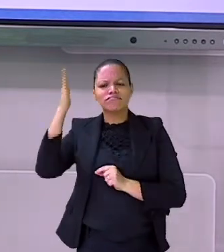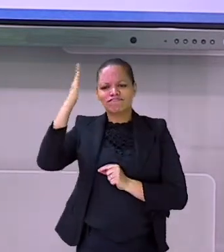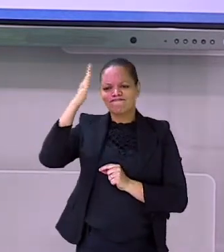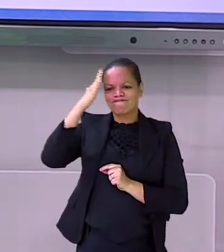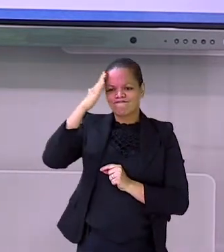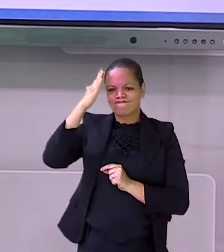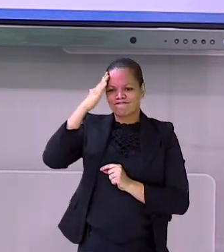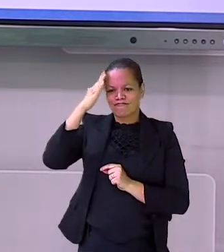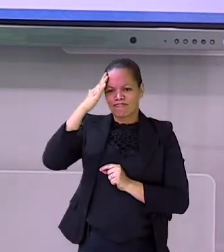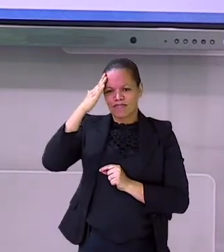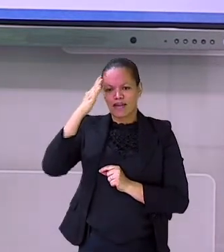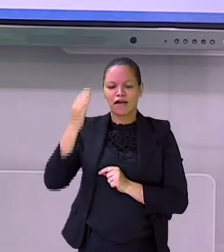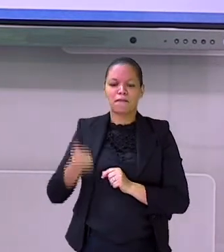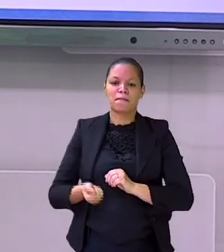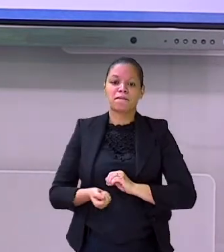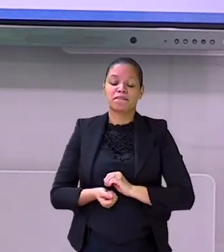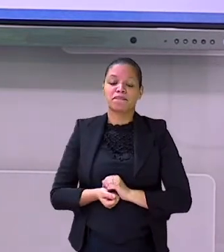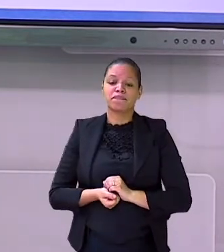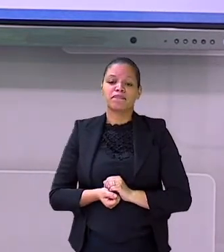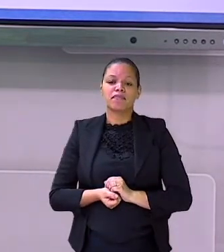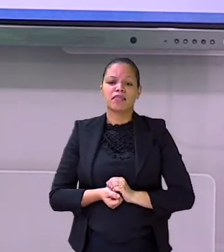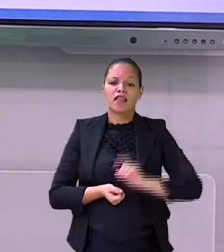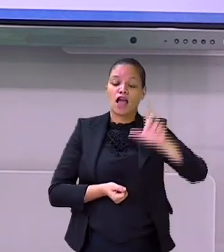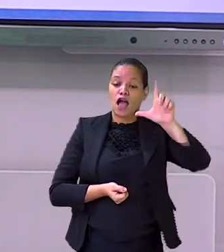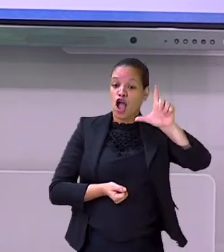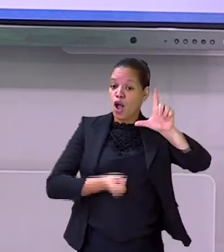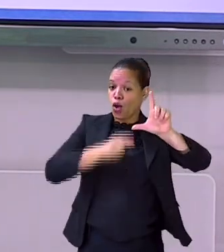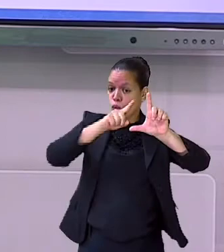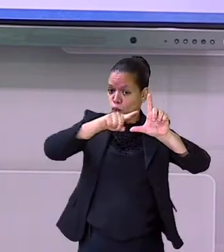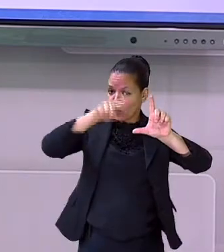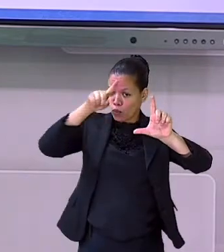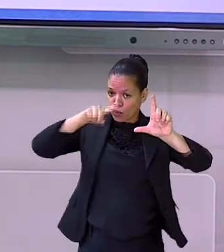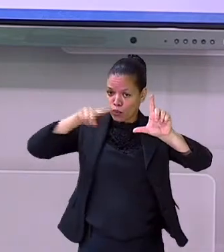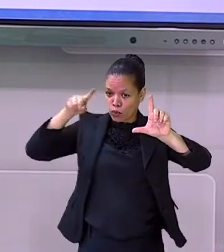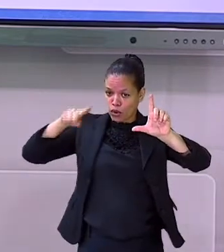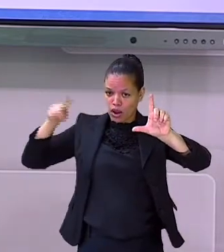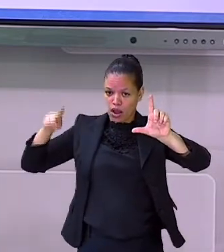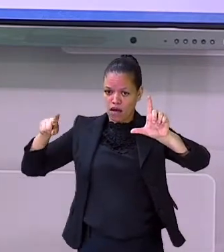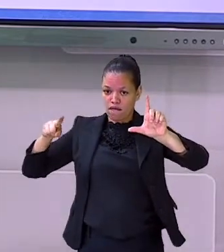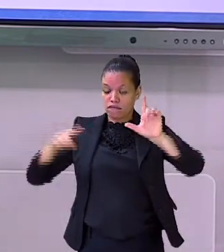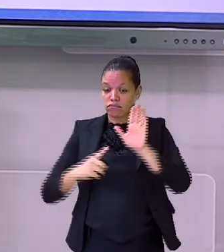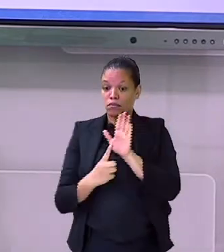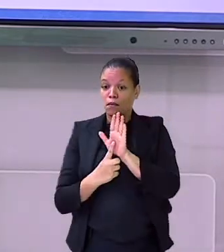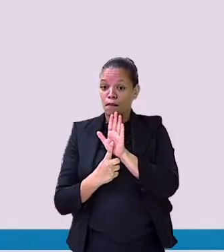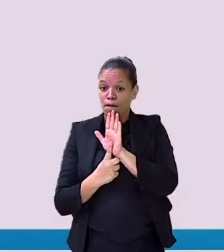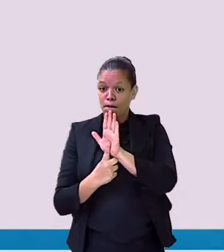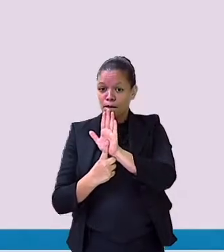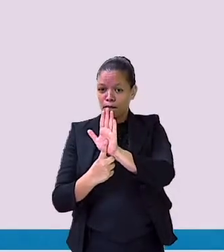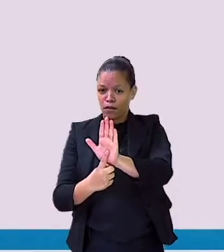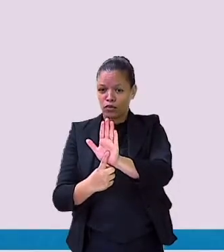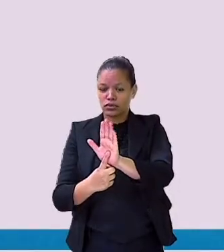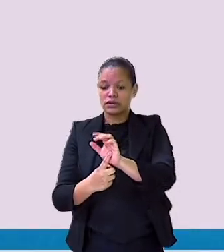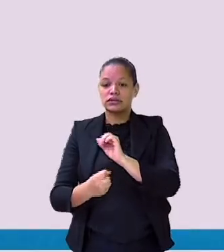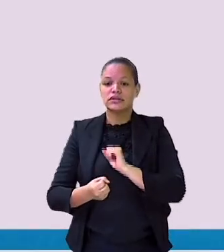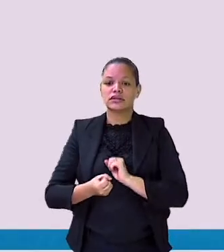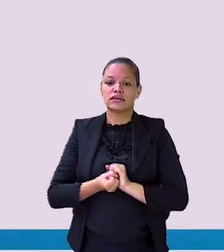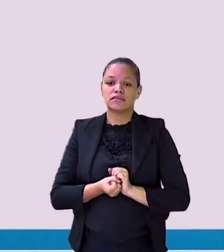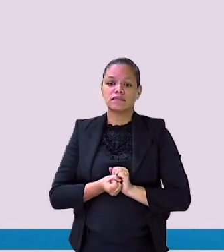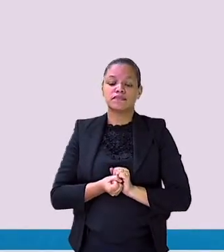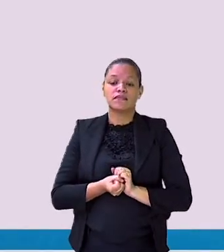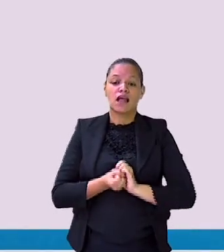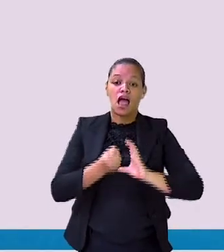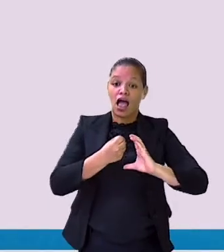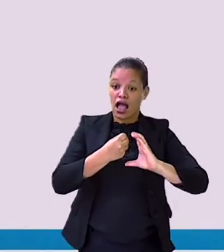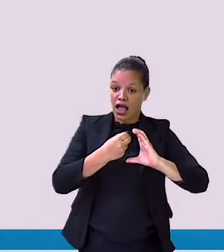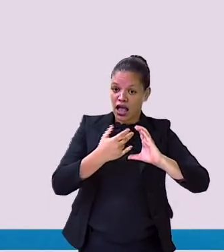Agora, o gráfico, gente, ele apresenta alguns elementos. Eu vou trazer aqui o gráfico de colunas. Eu tenho